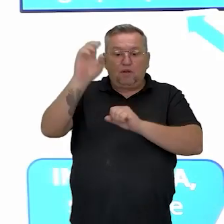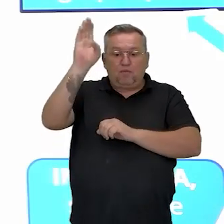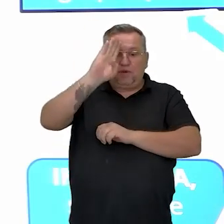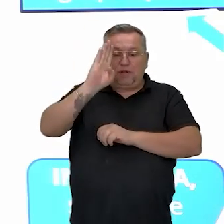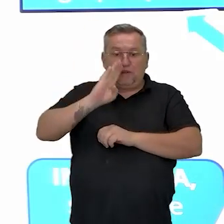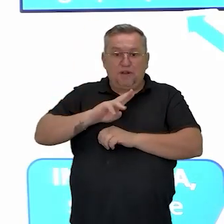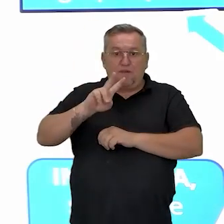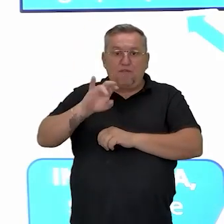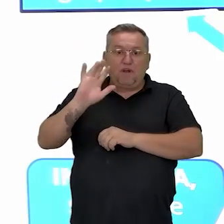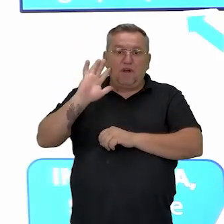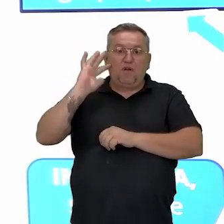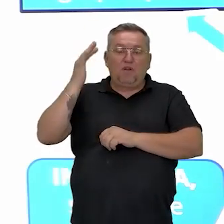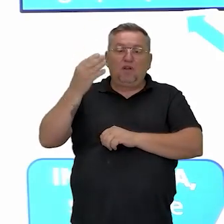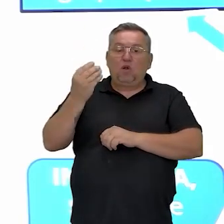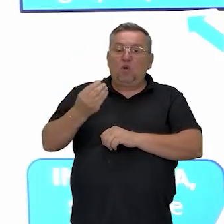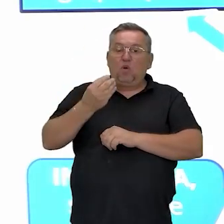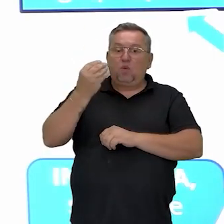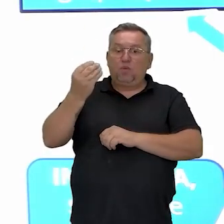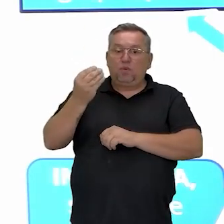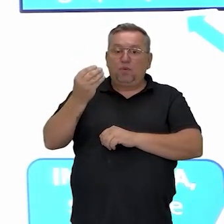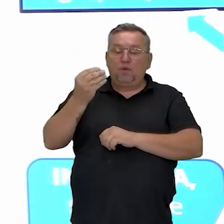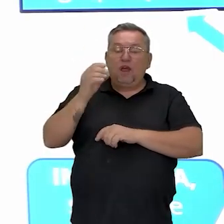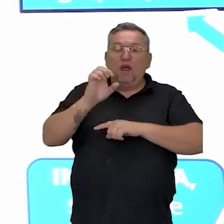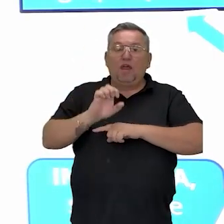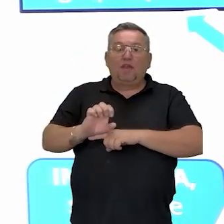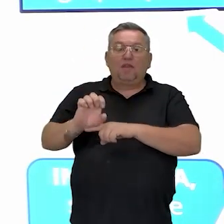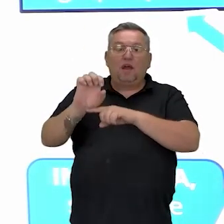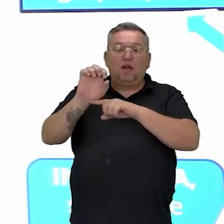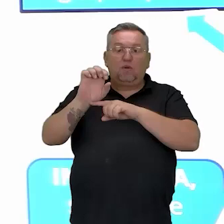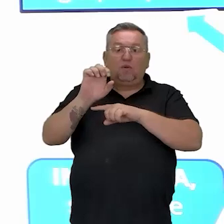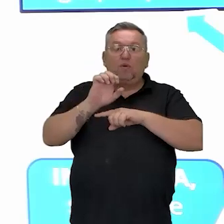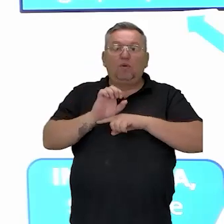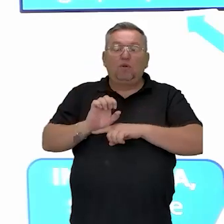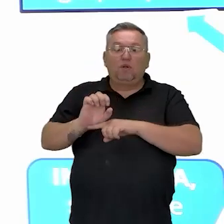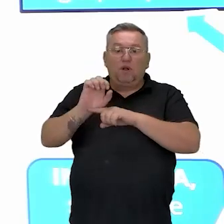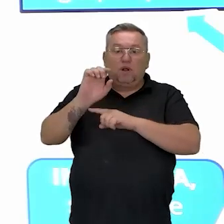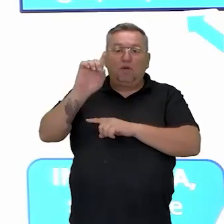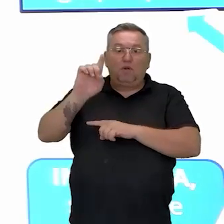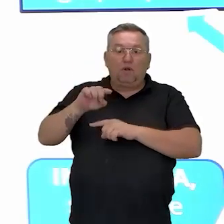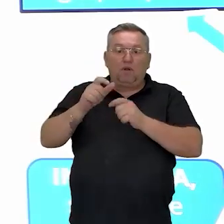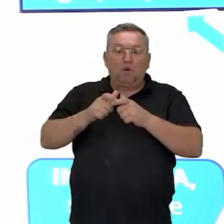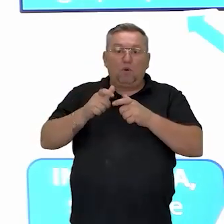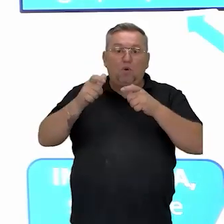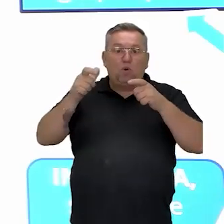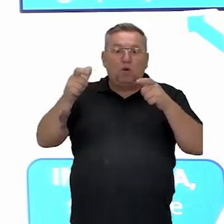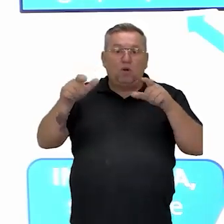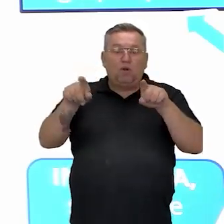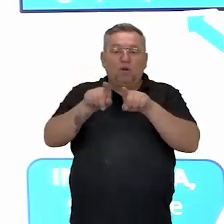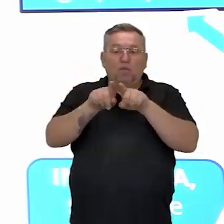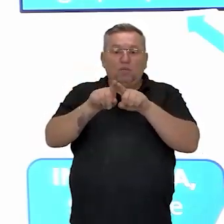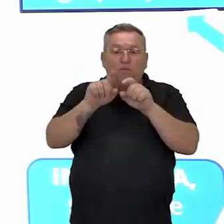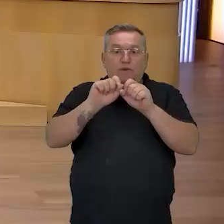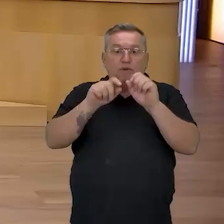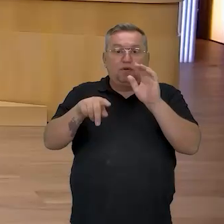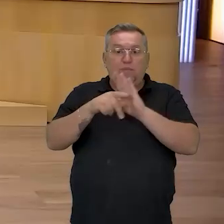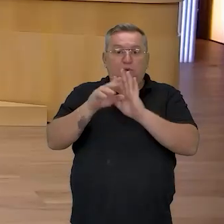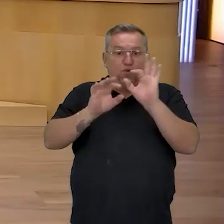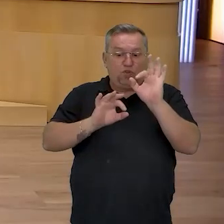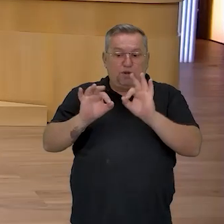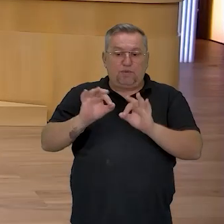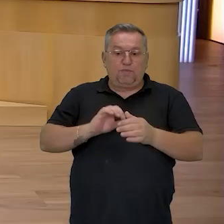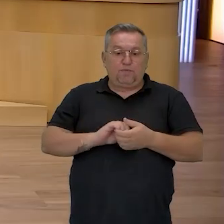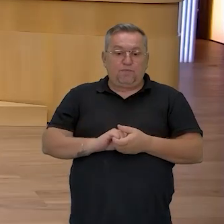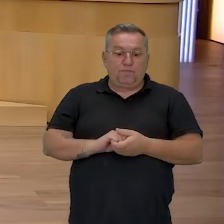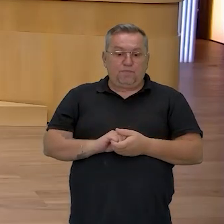vai acontecer via Estado. O Estado será o grande indutor desse projeto. Vem para mim, olha